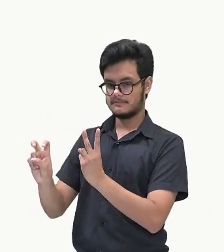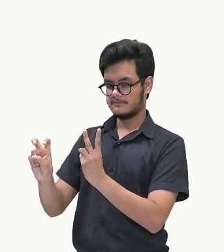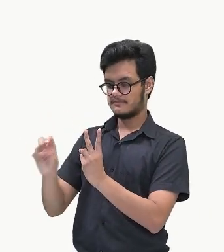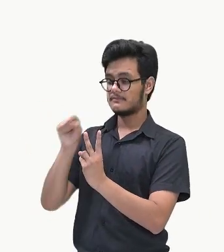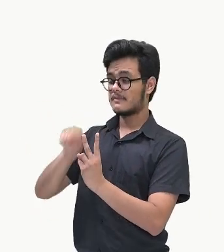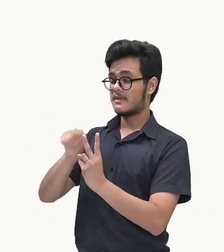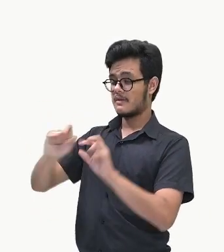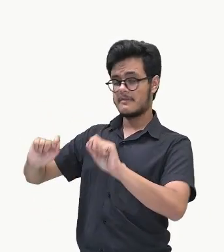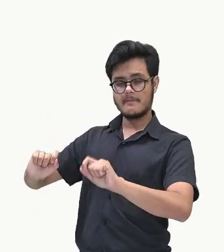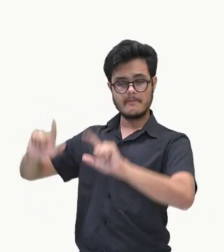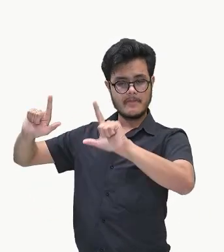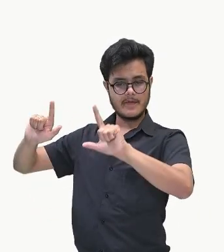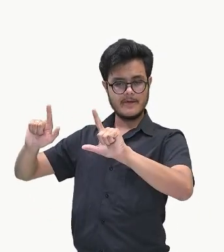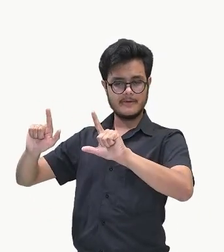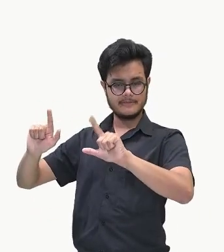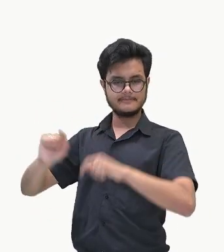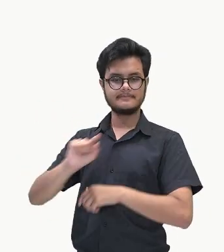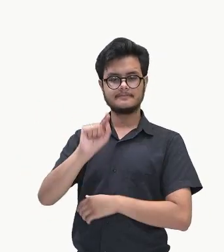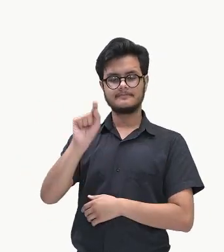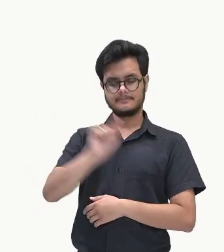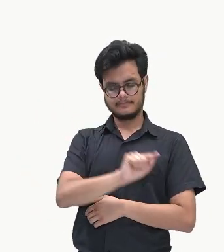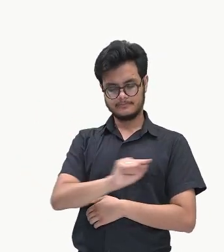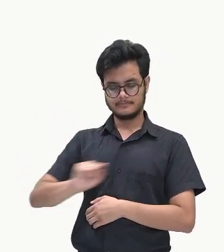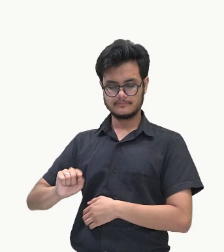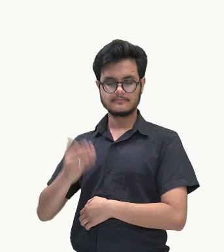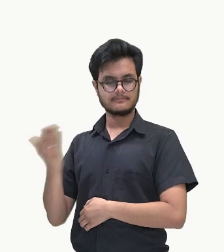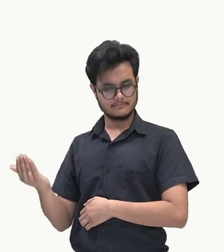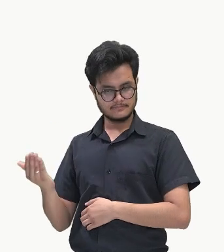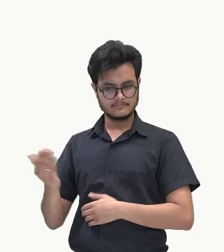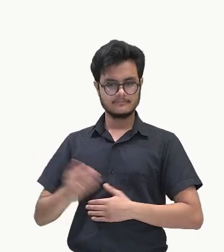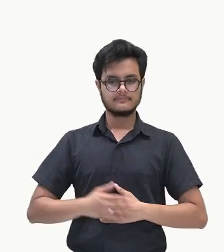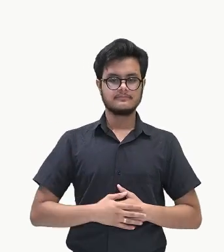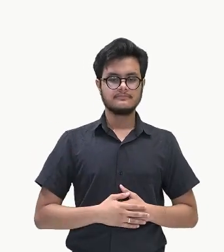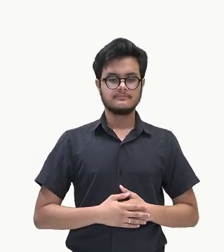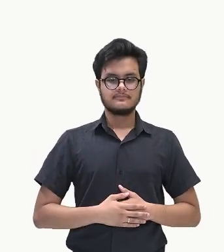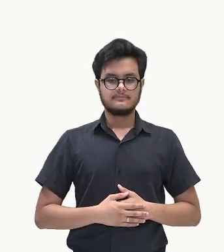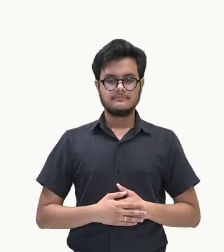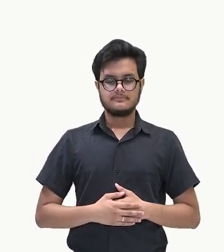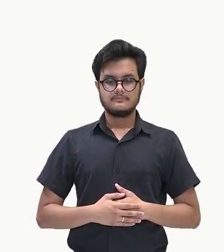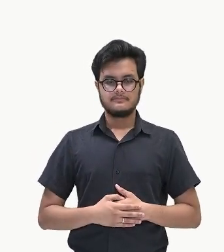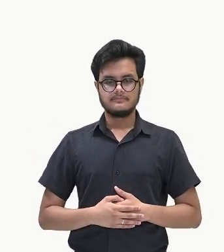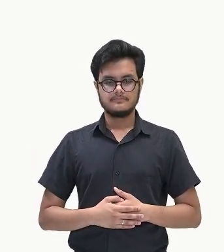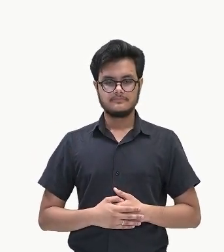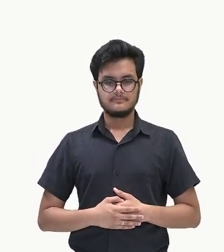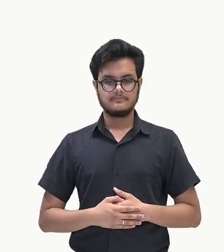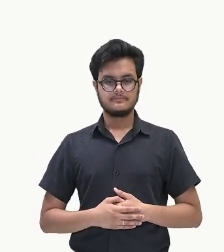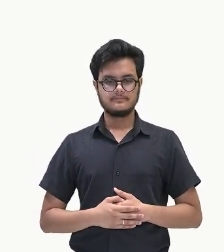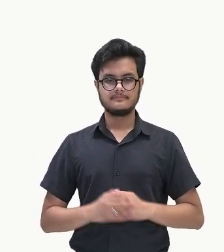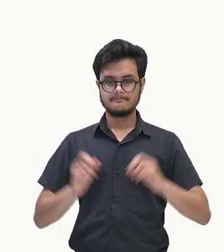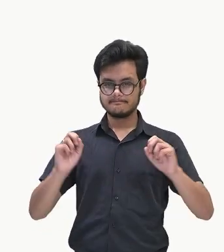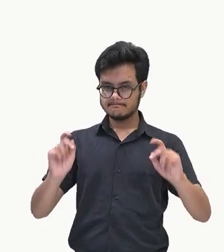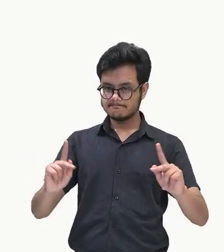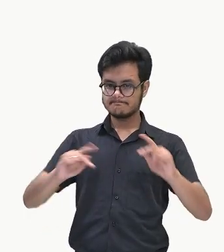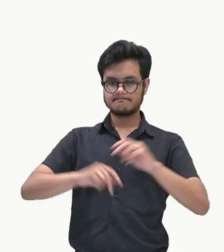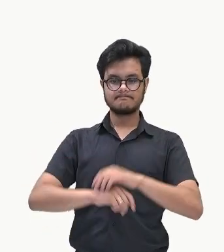de 5 é maior do que a raiz quinta de 5. Tudo bem?